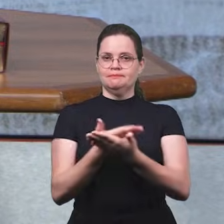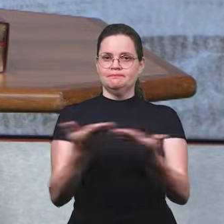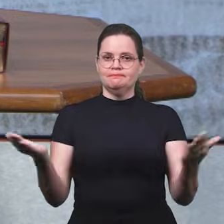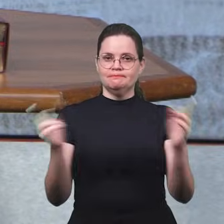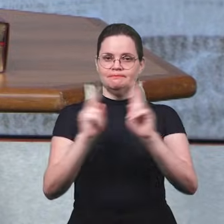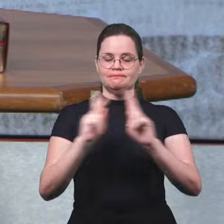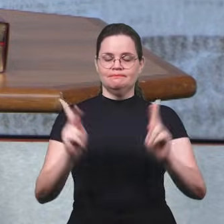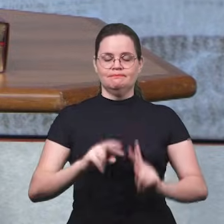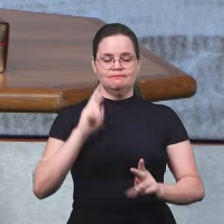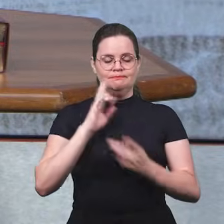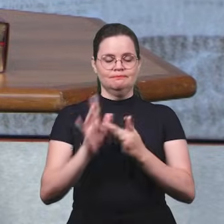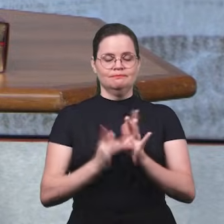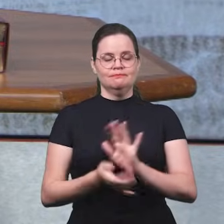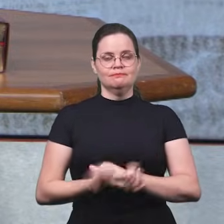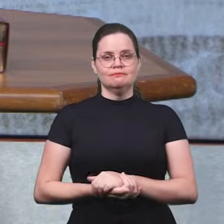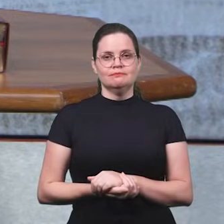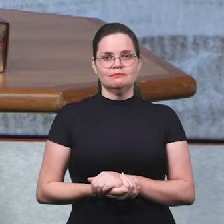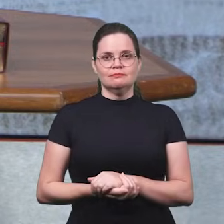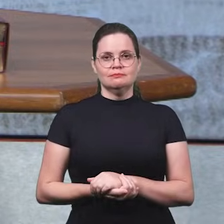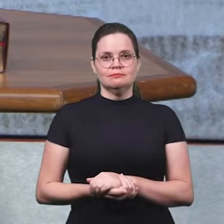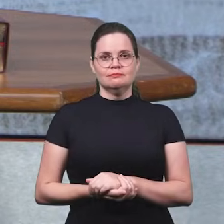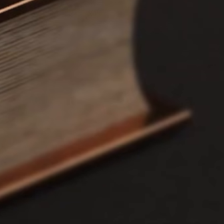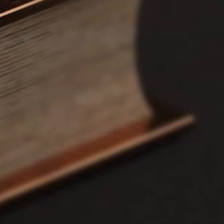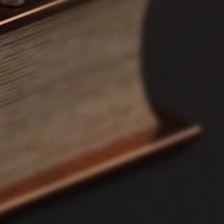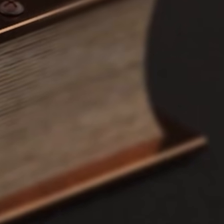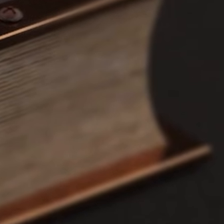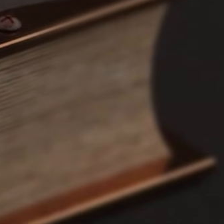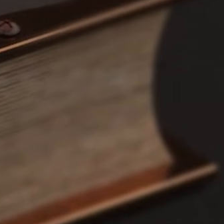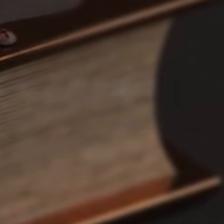desejando a todos os irmãos a paz do Senhor Jesus.